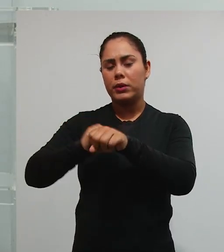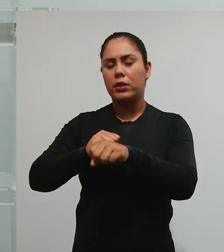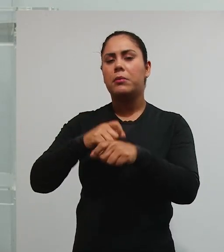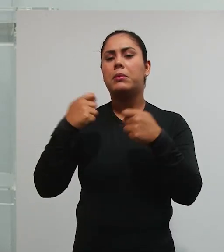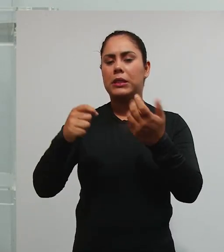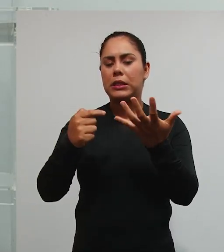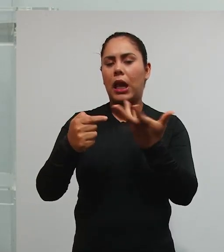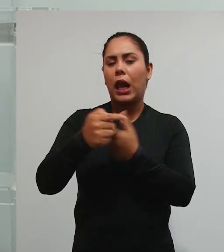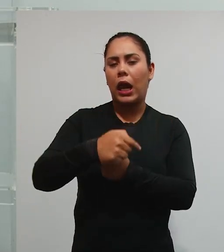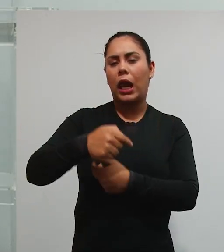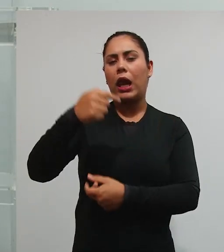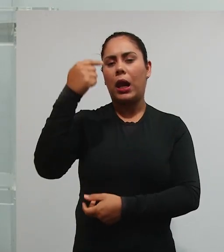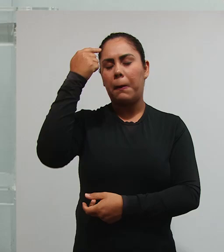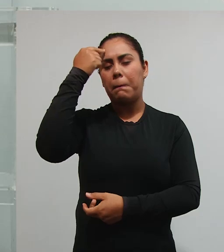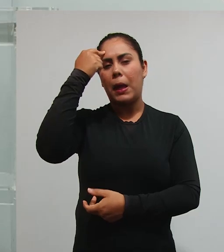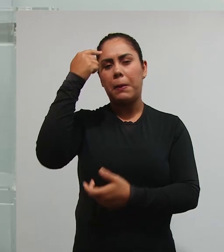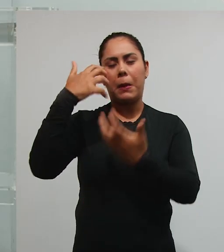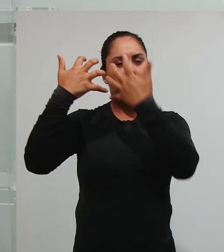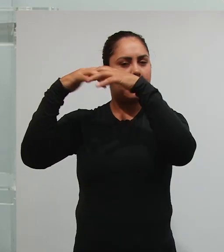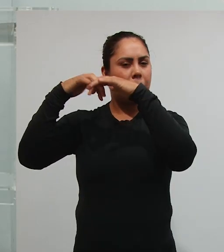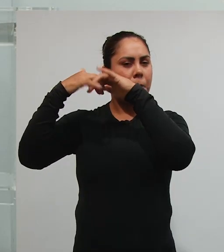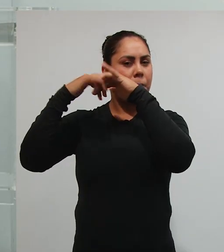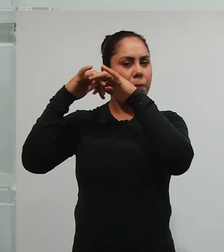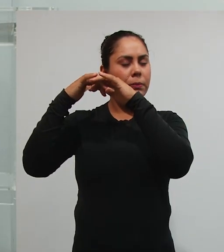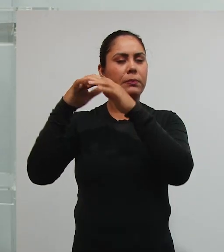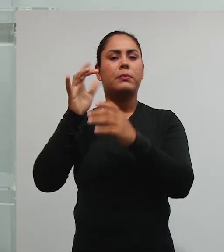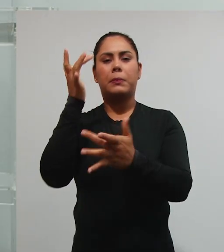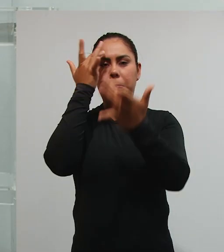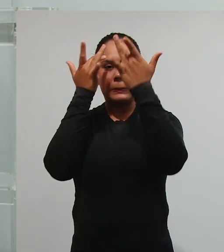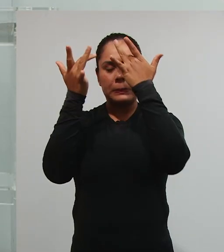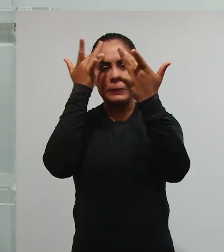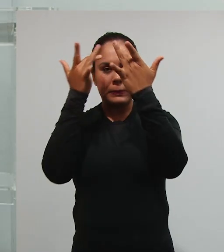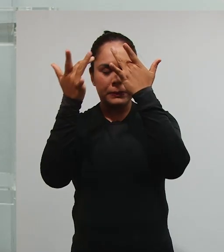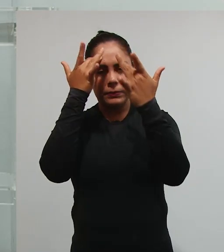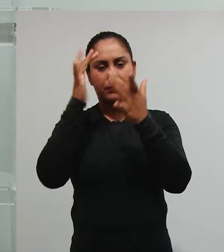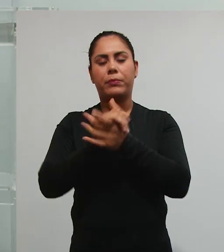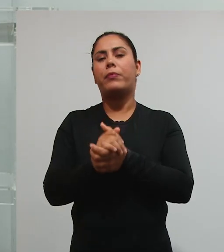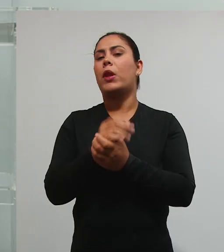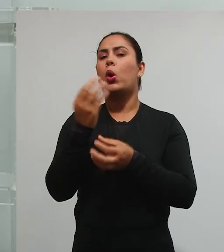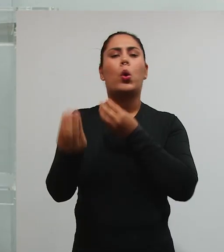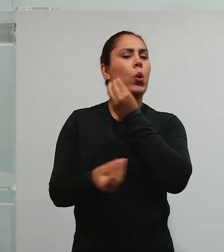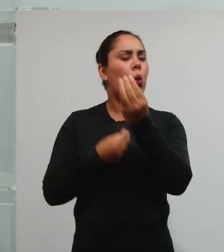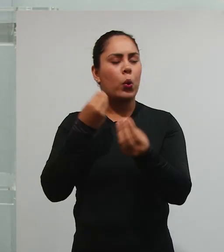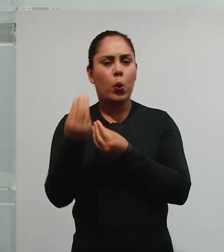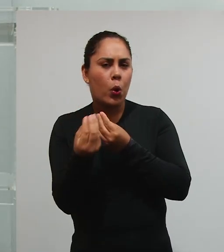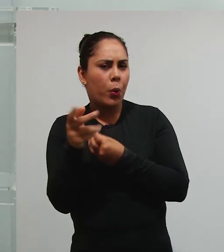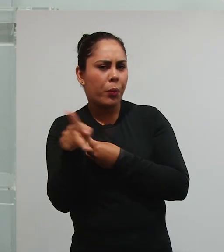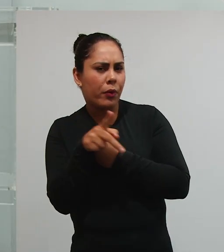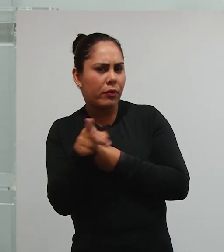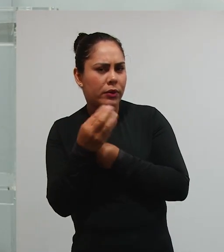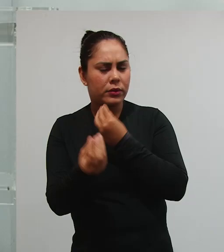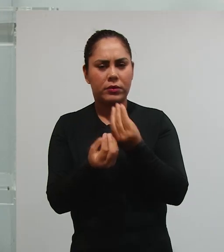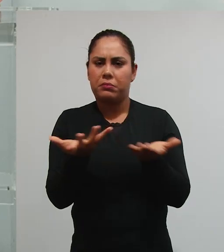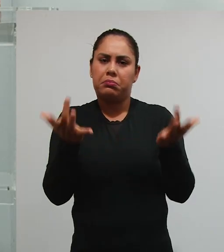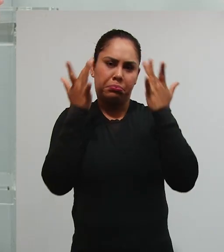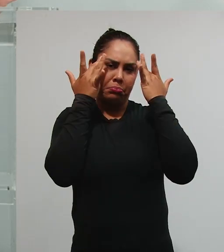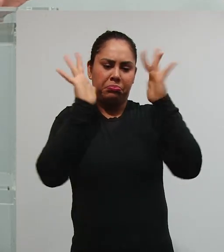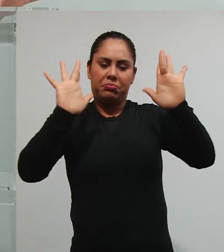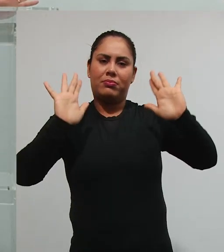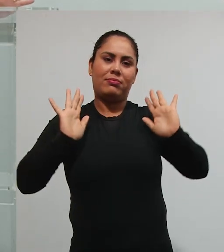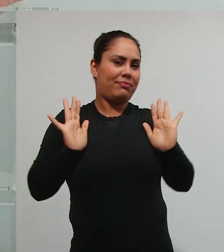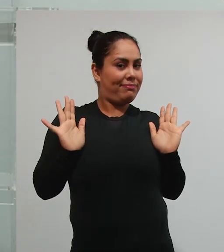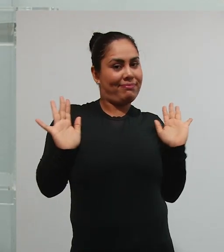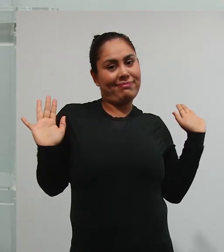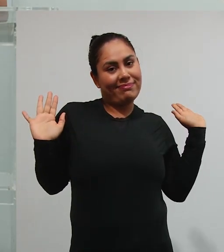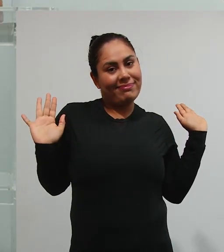mente alguns elementos essenciais para que essa formação seja bem conduzida. Como é que eu vou fazer, professora? Não, como você vai fazer, eu